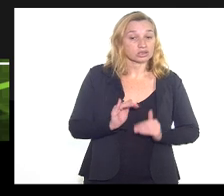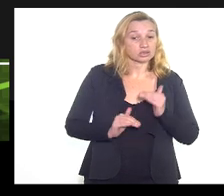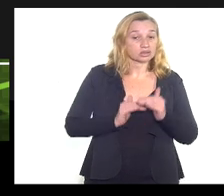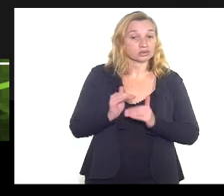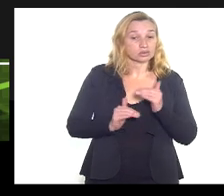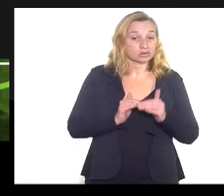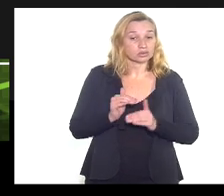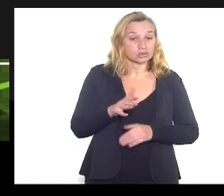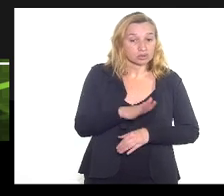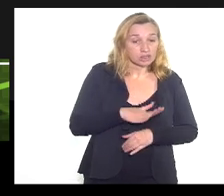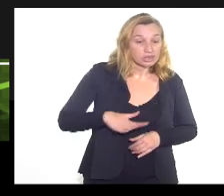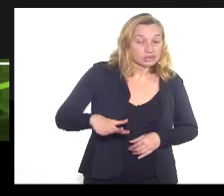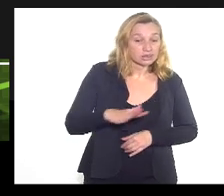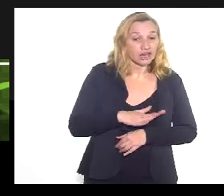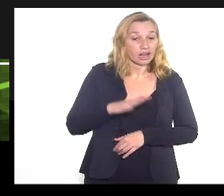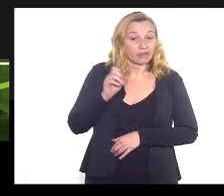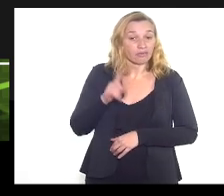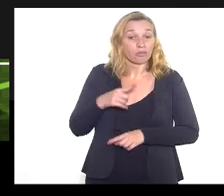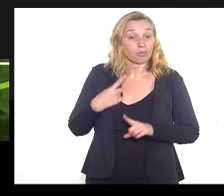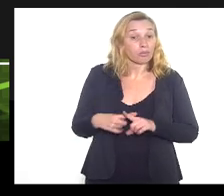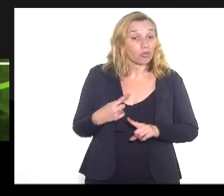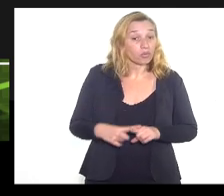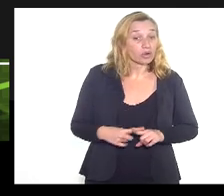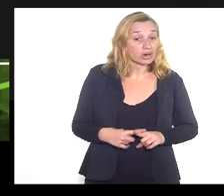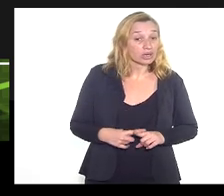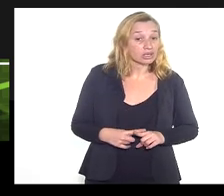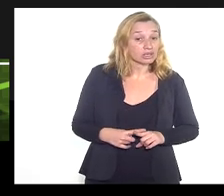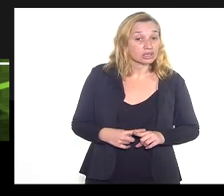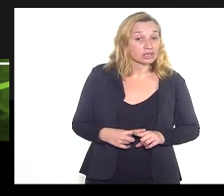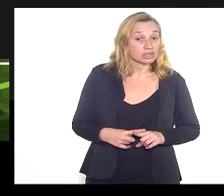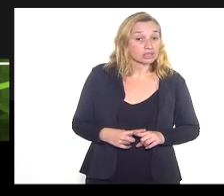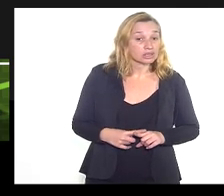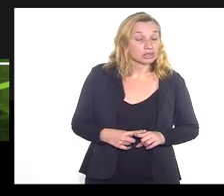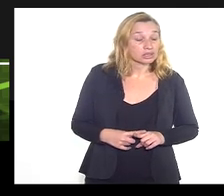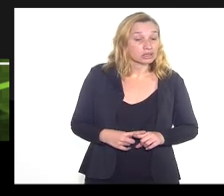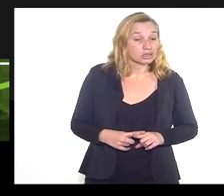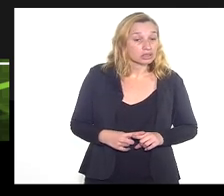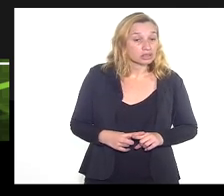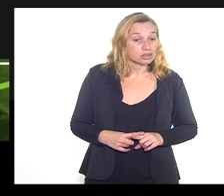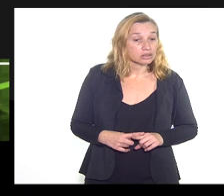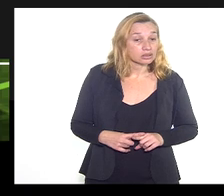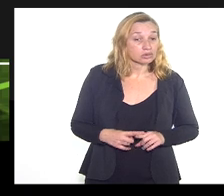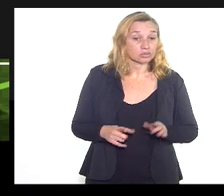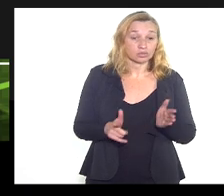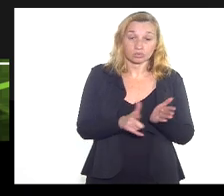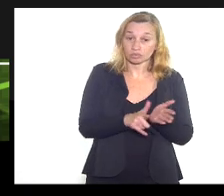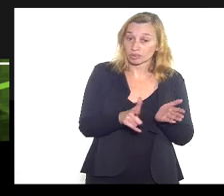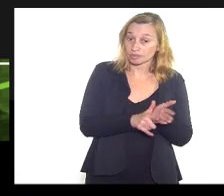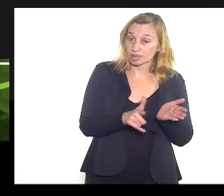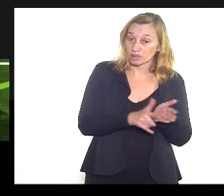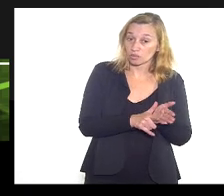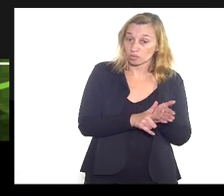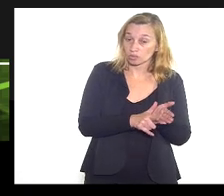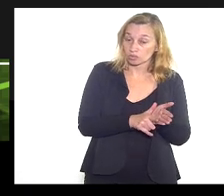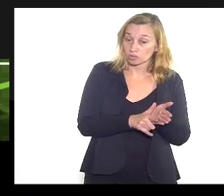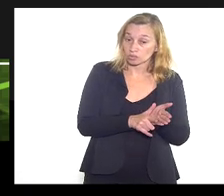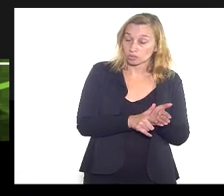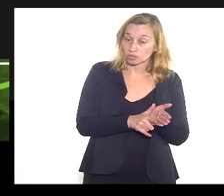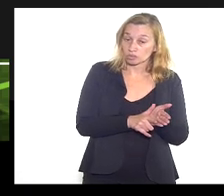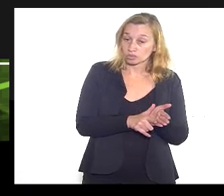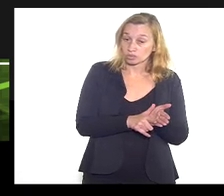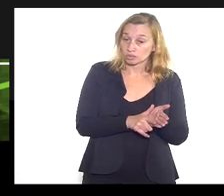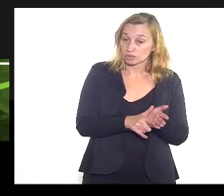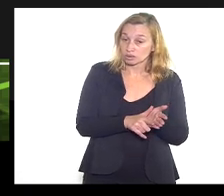dos campos, né? Porque, embora se considere no papel uma